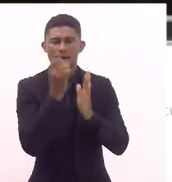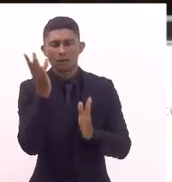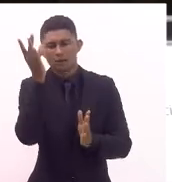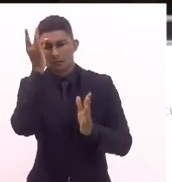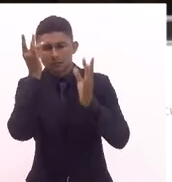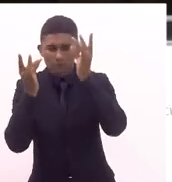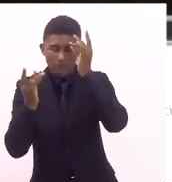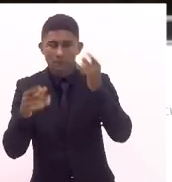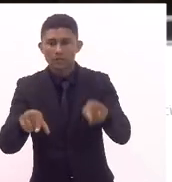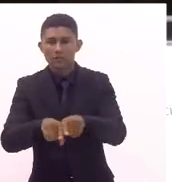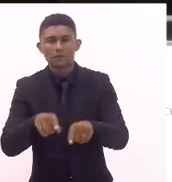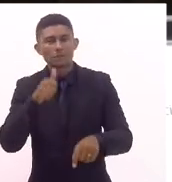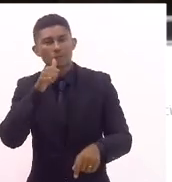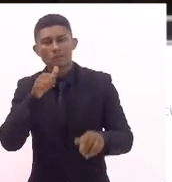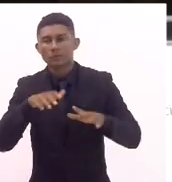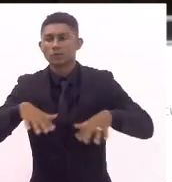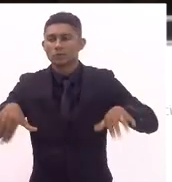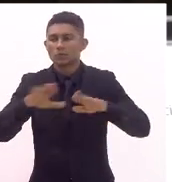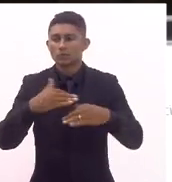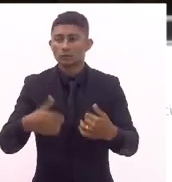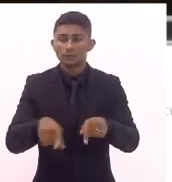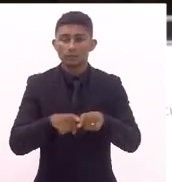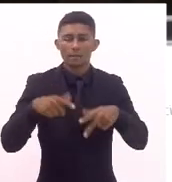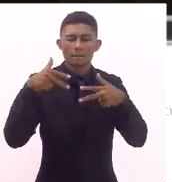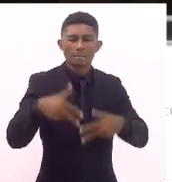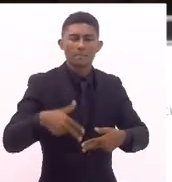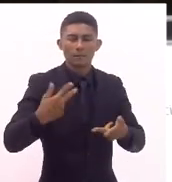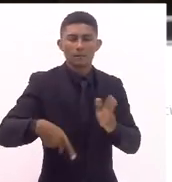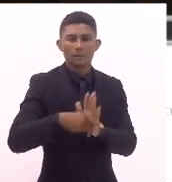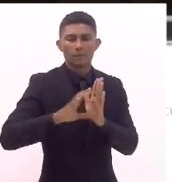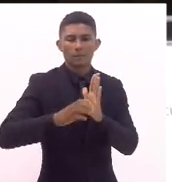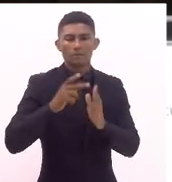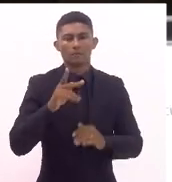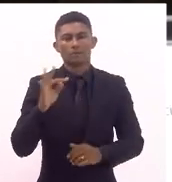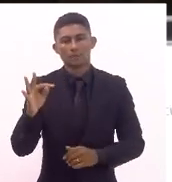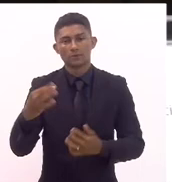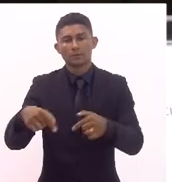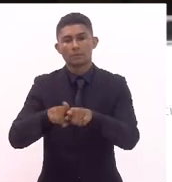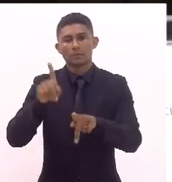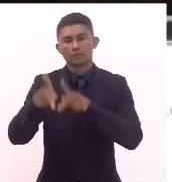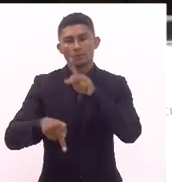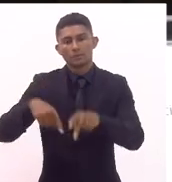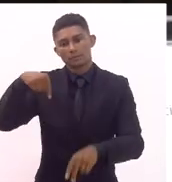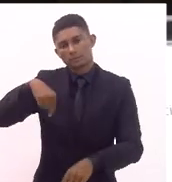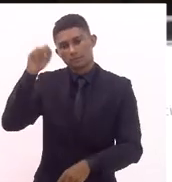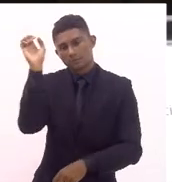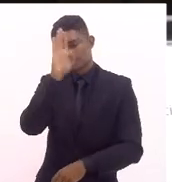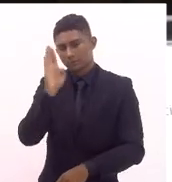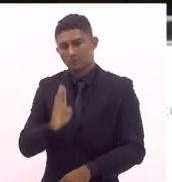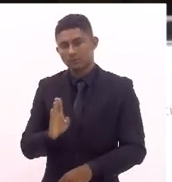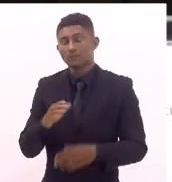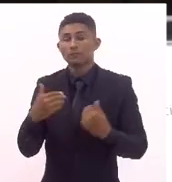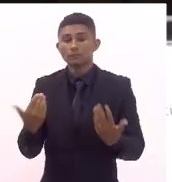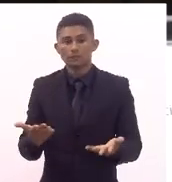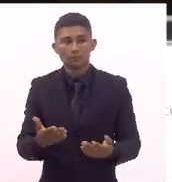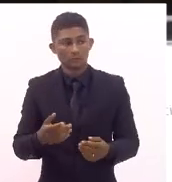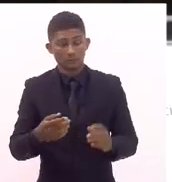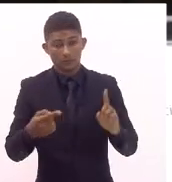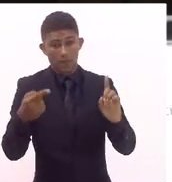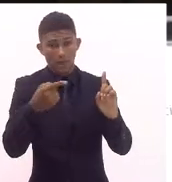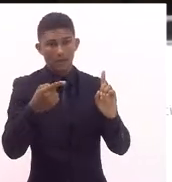para nós para todas as e para militância do PT é muito importante para o povo brasileiro quando a Bené ocupa aquele